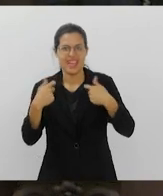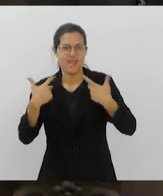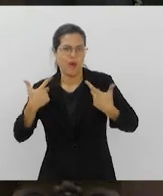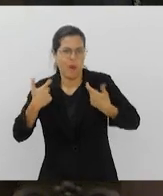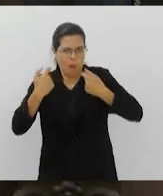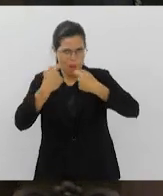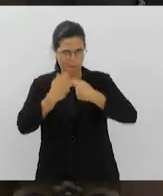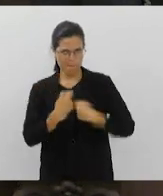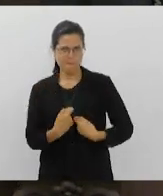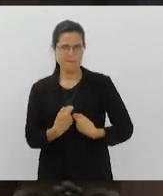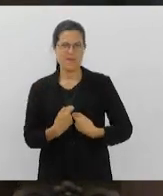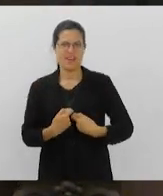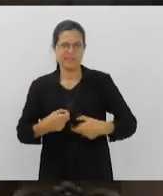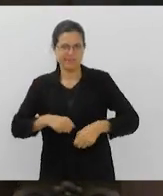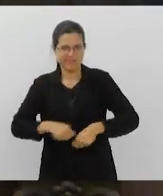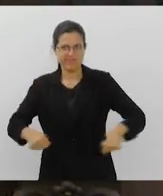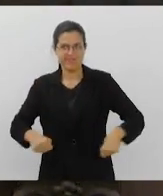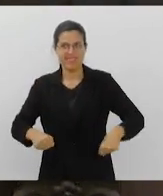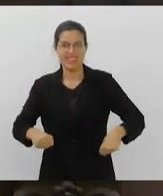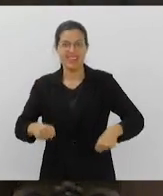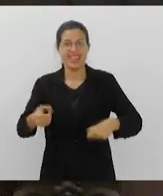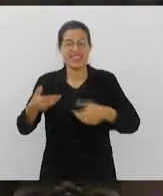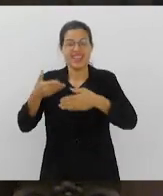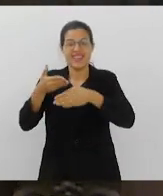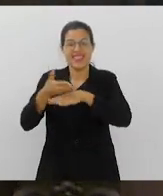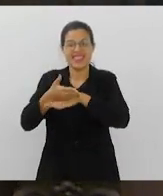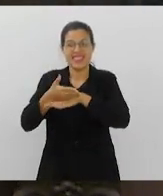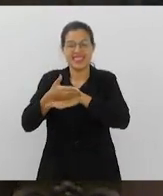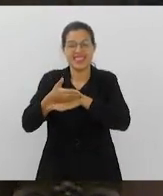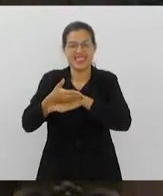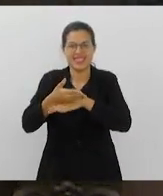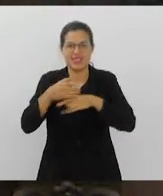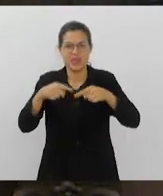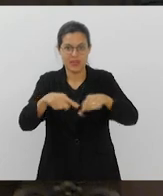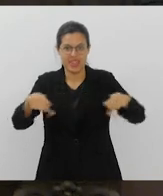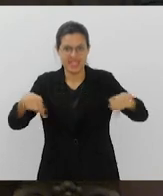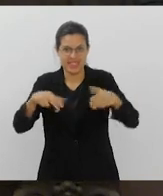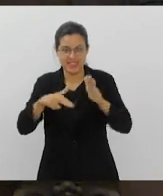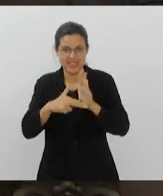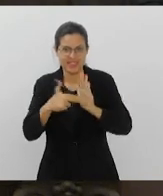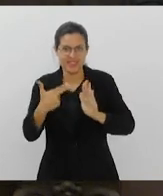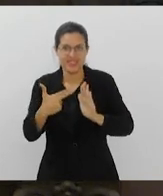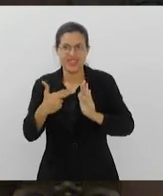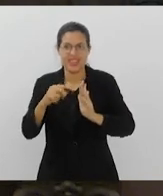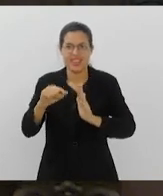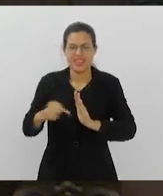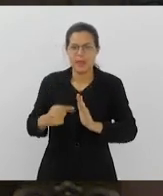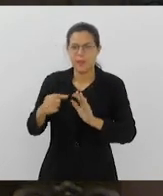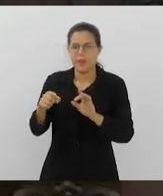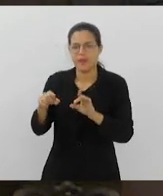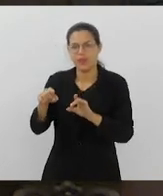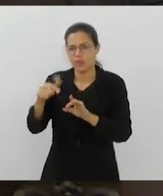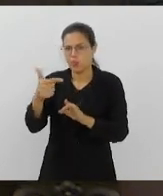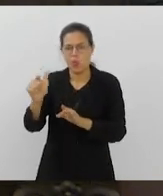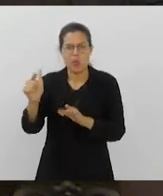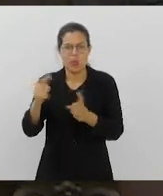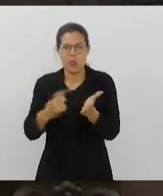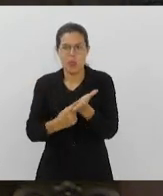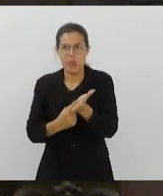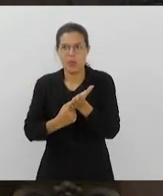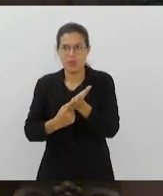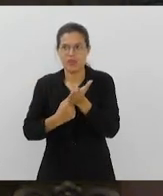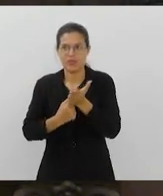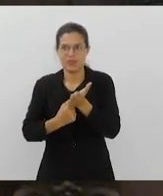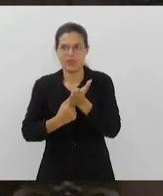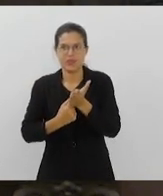já estava no centro cirúrgico, no primeiro compromisso pela manhã, depois seguiu ao Campo Olímpico de Golfe para um compromisso com o deputado federal